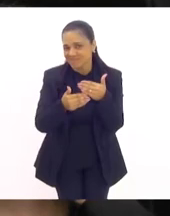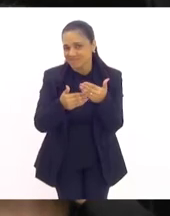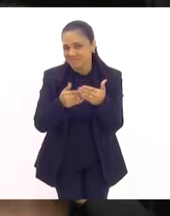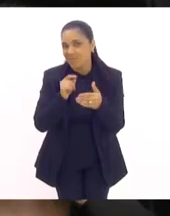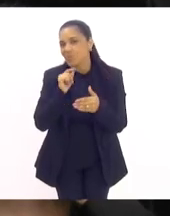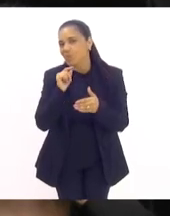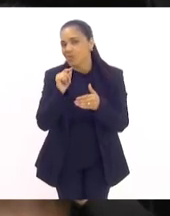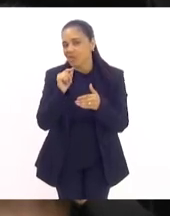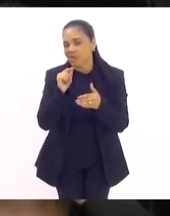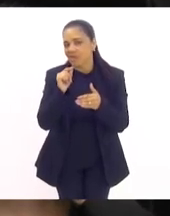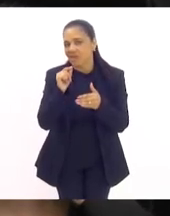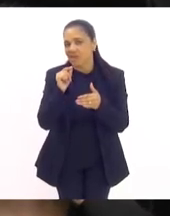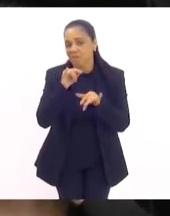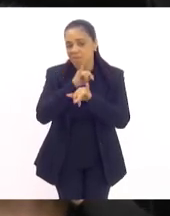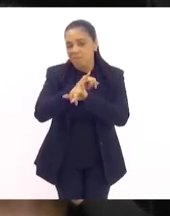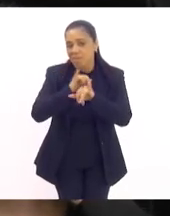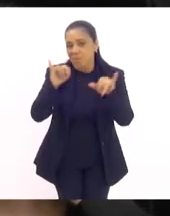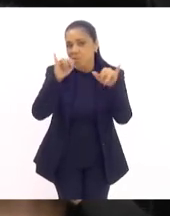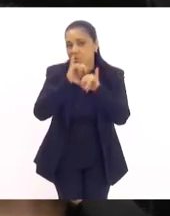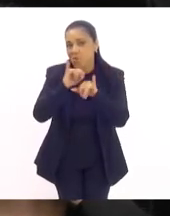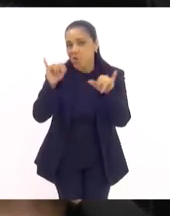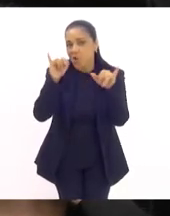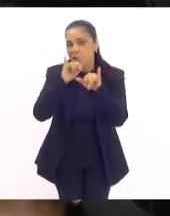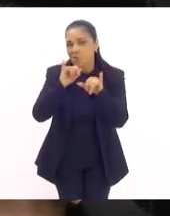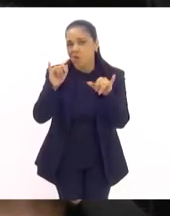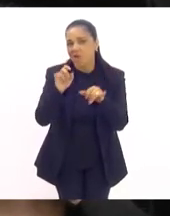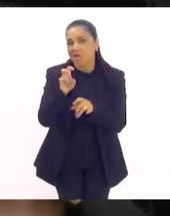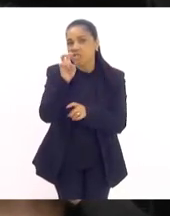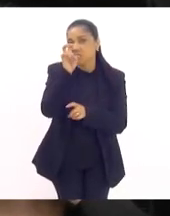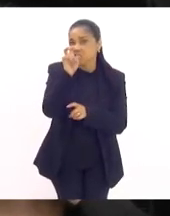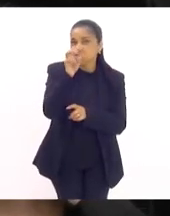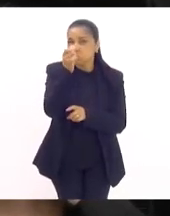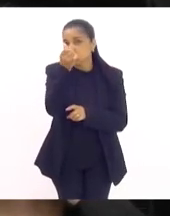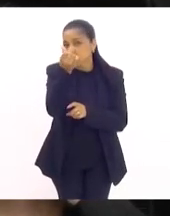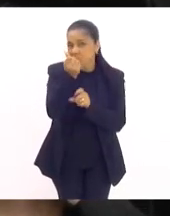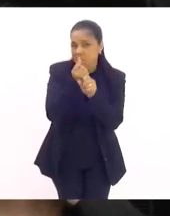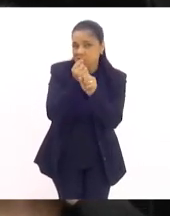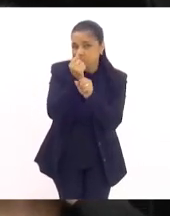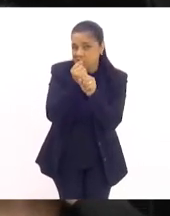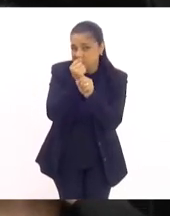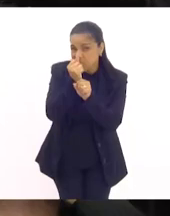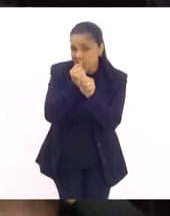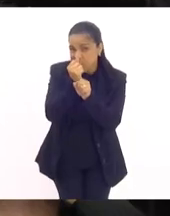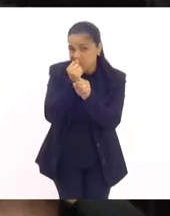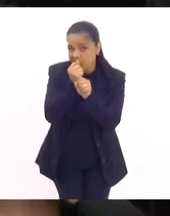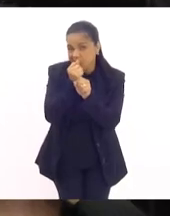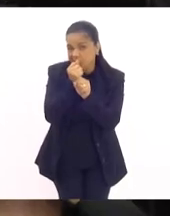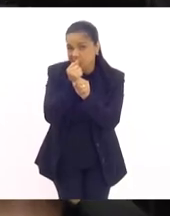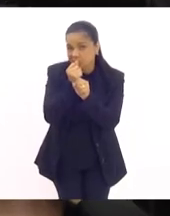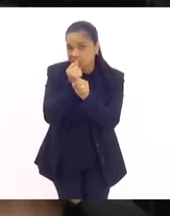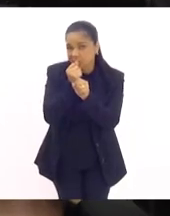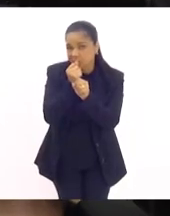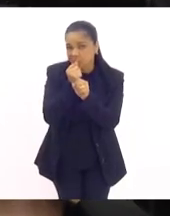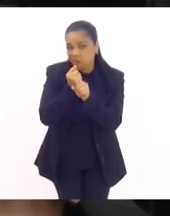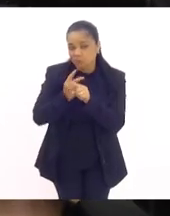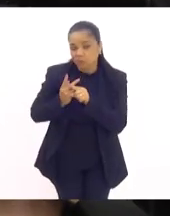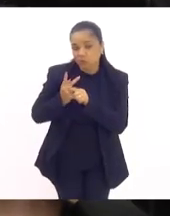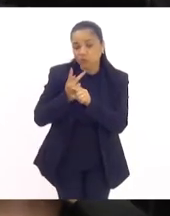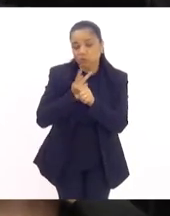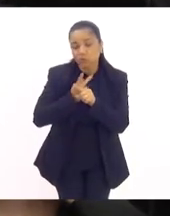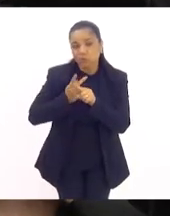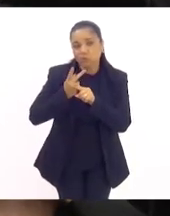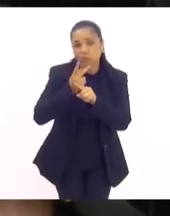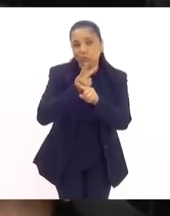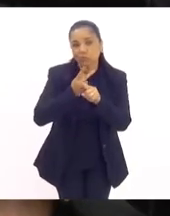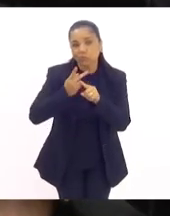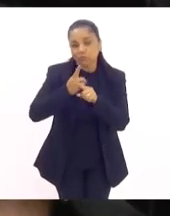uma propaganda estendida nos últimos 5, 6 anos de busca de armamento